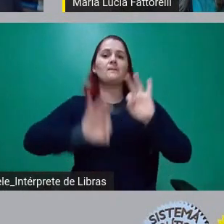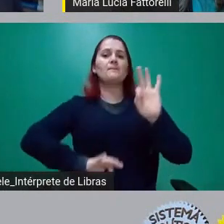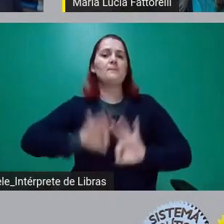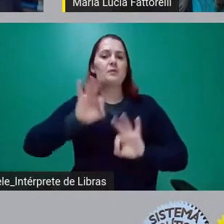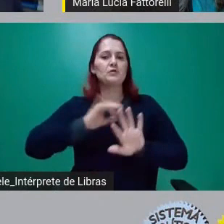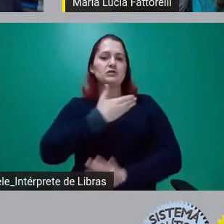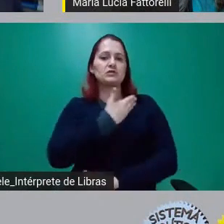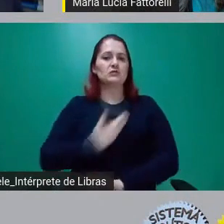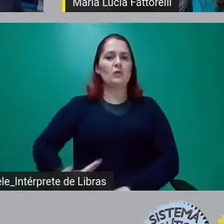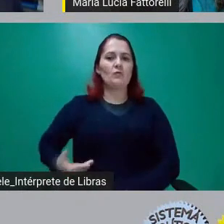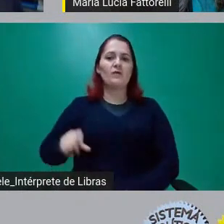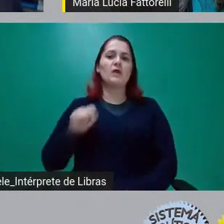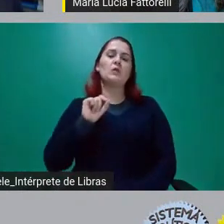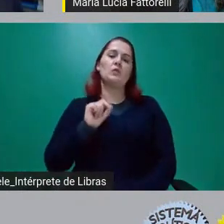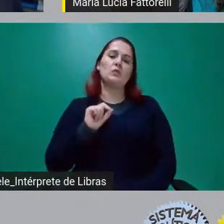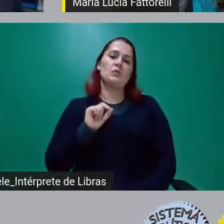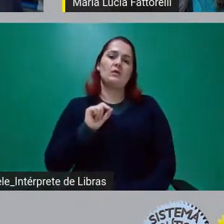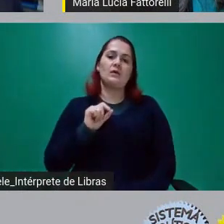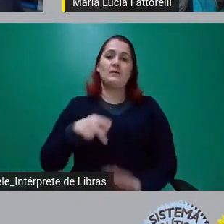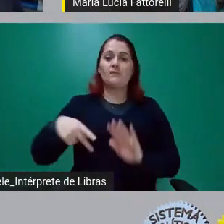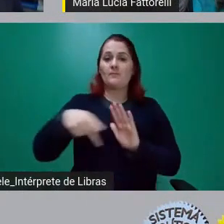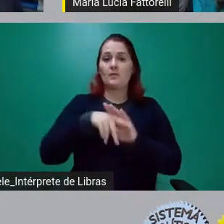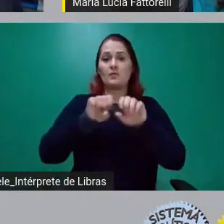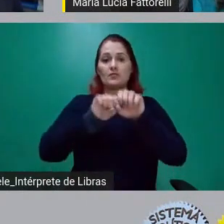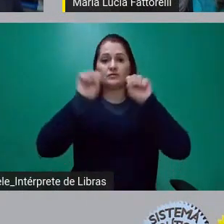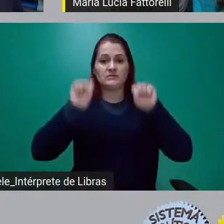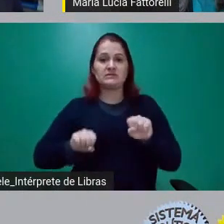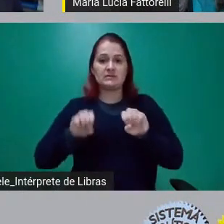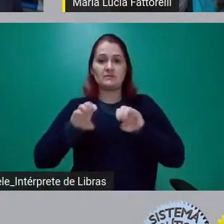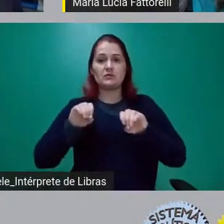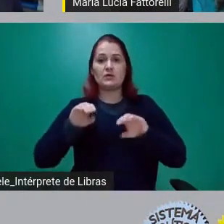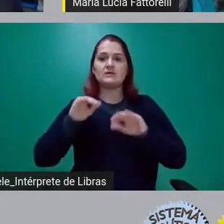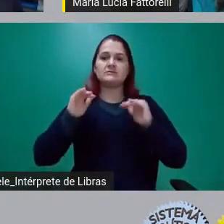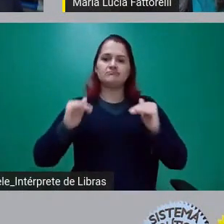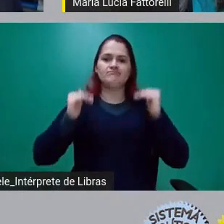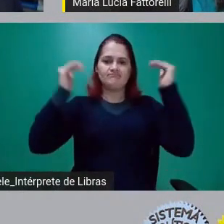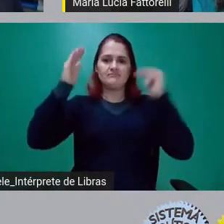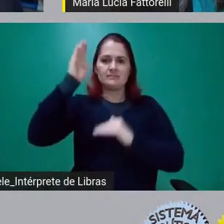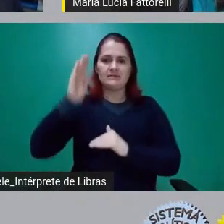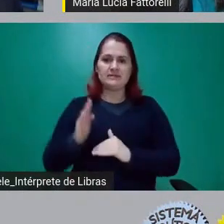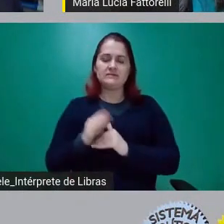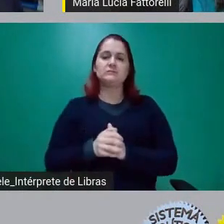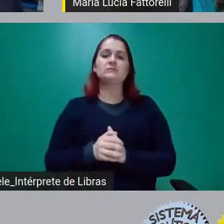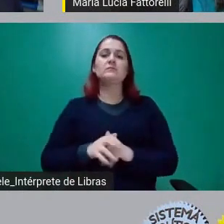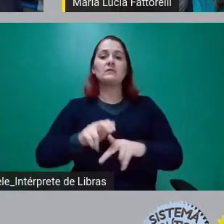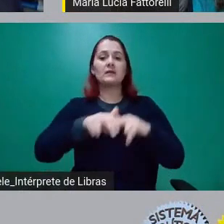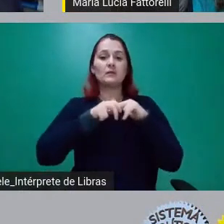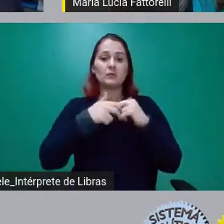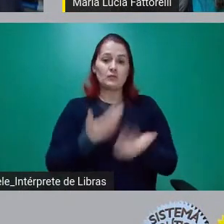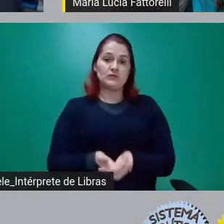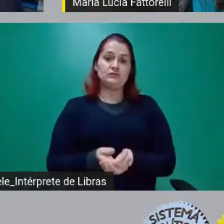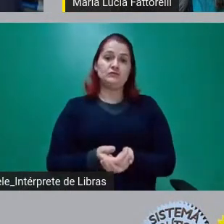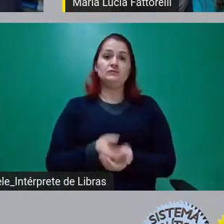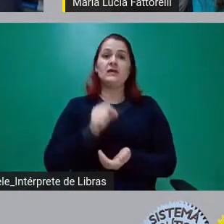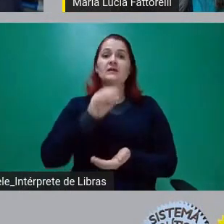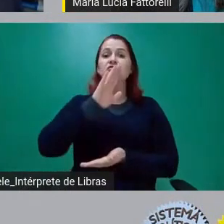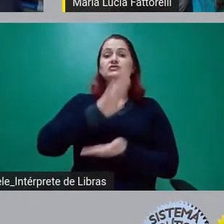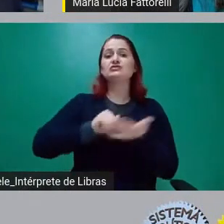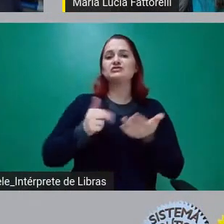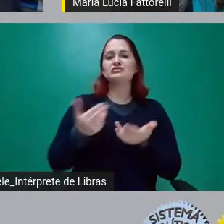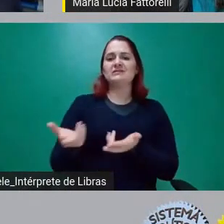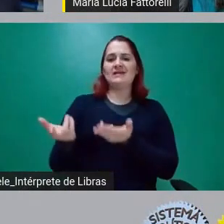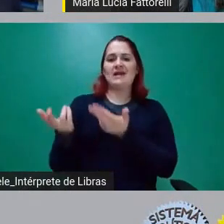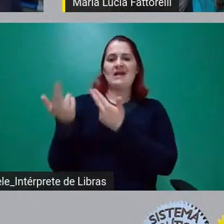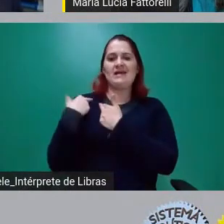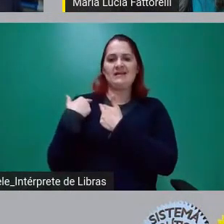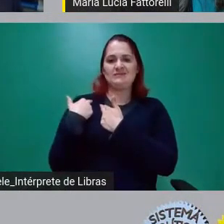todo o sistema de educação superior no Brasil. É isso, né? É se desresponsabilizar do financiamento das instituições de